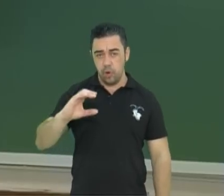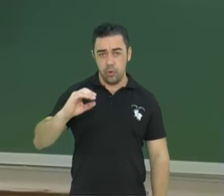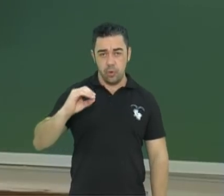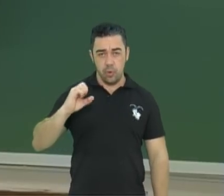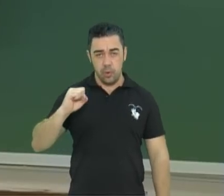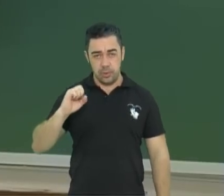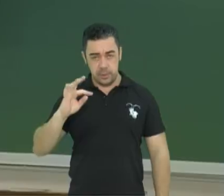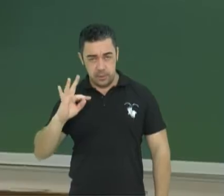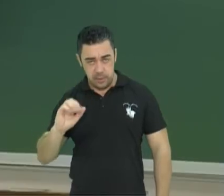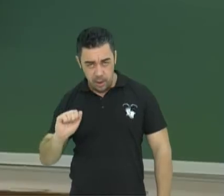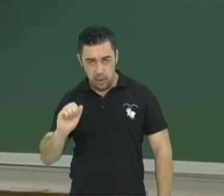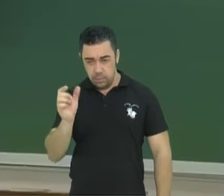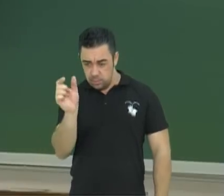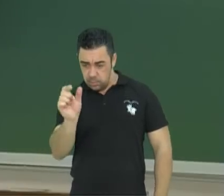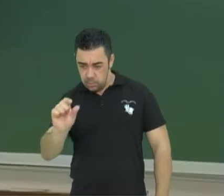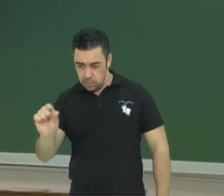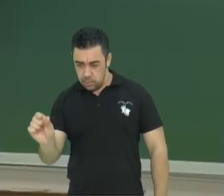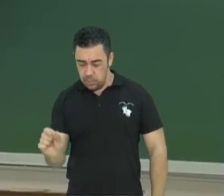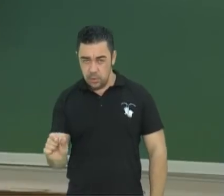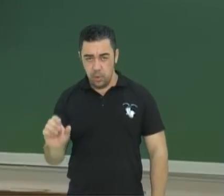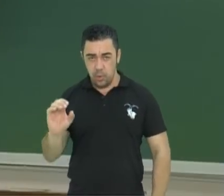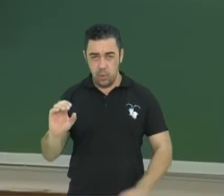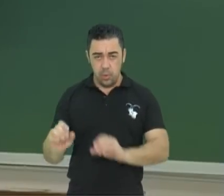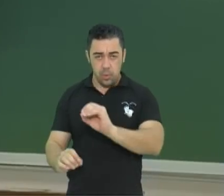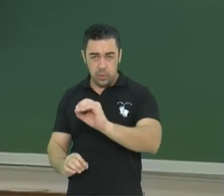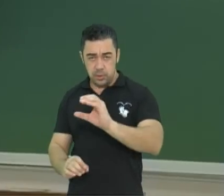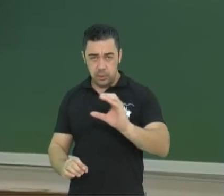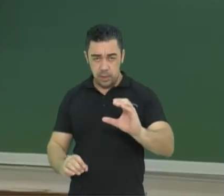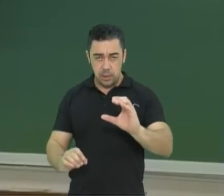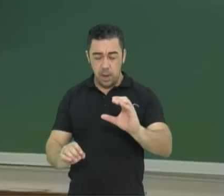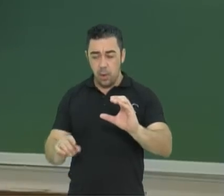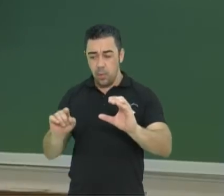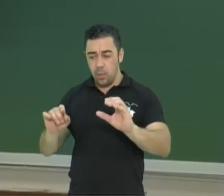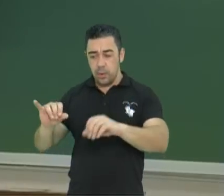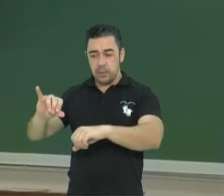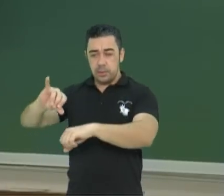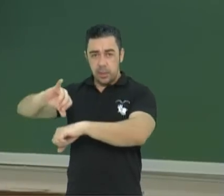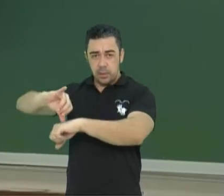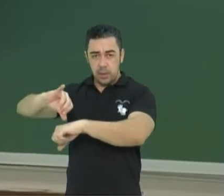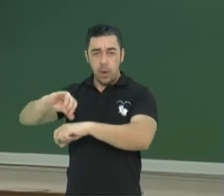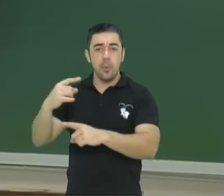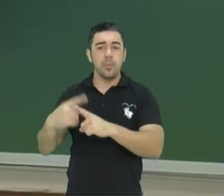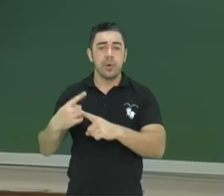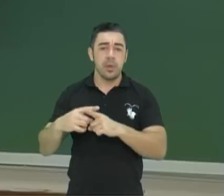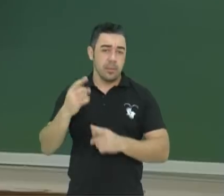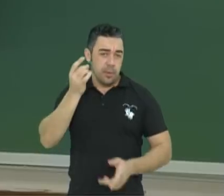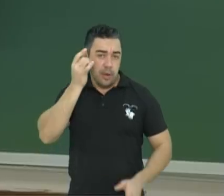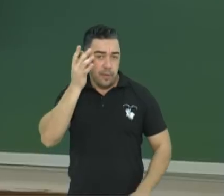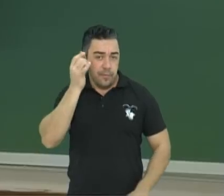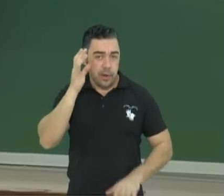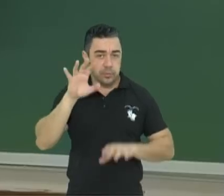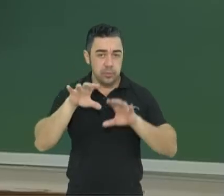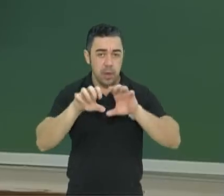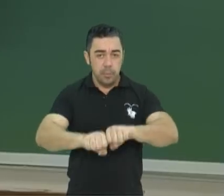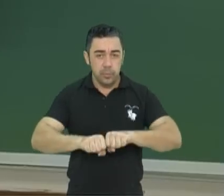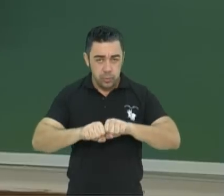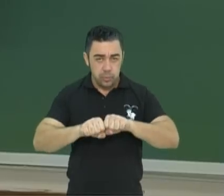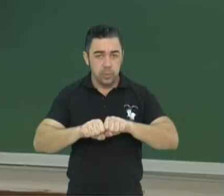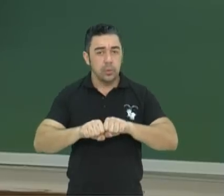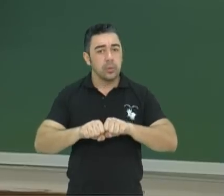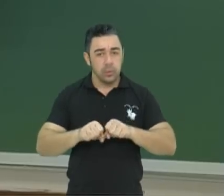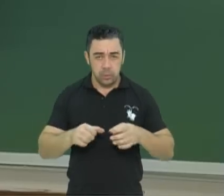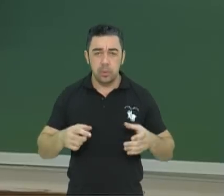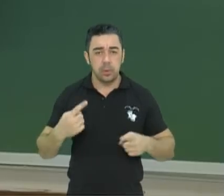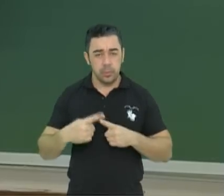chamada ocidental, e da África Central. Então por uma questão, muitas vezes mercadológica, pelo fato